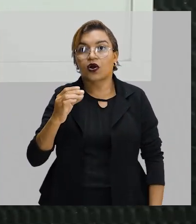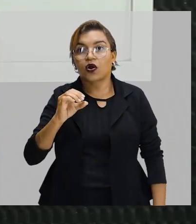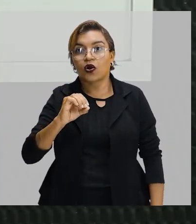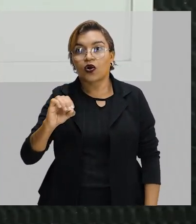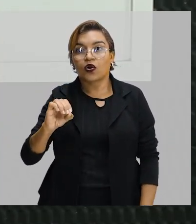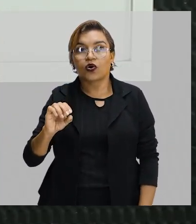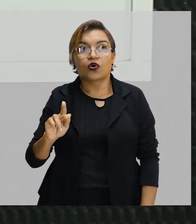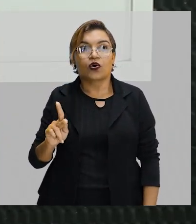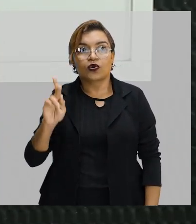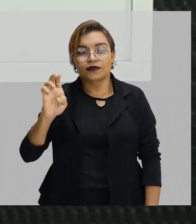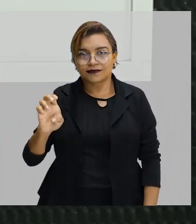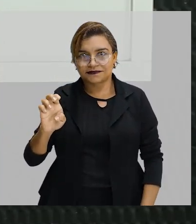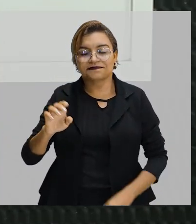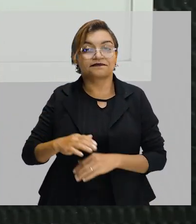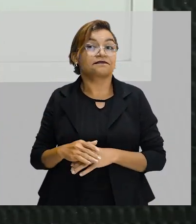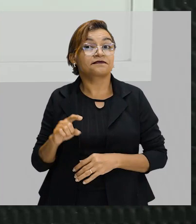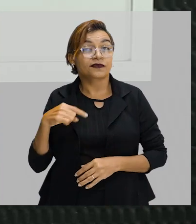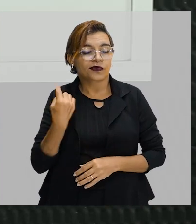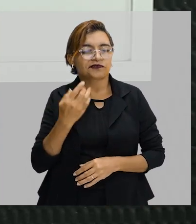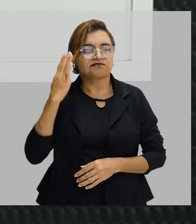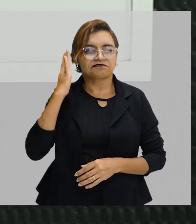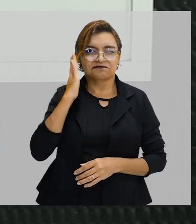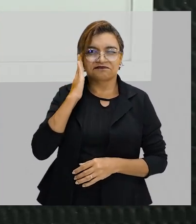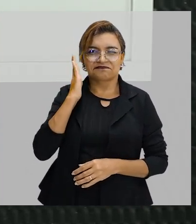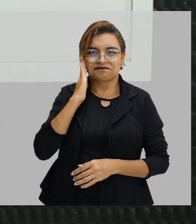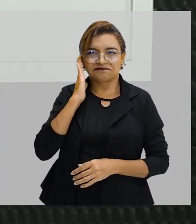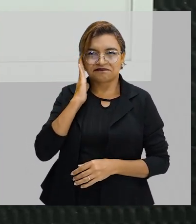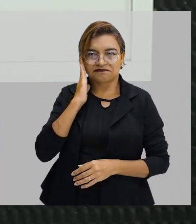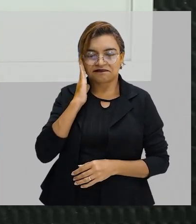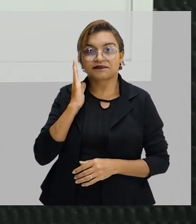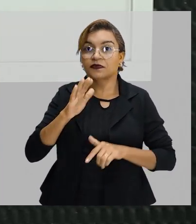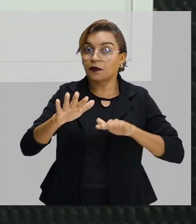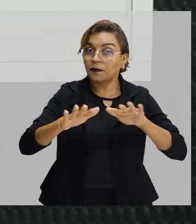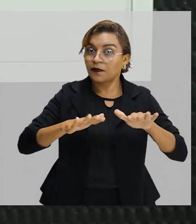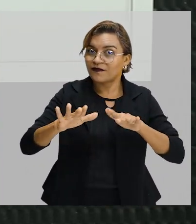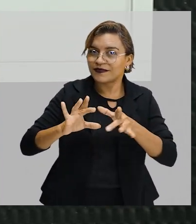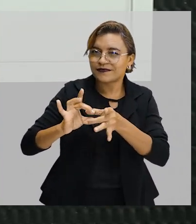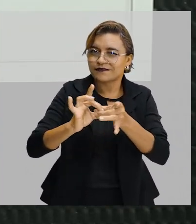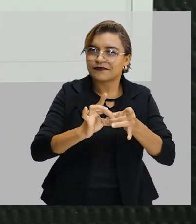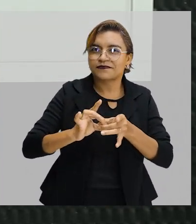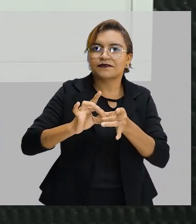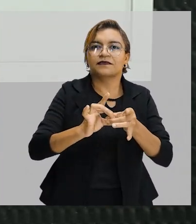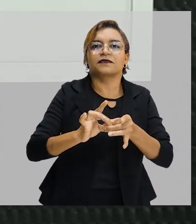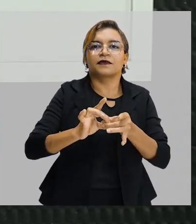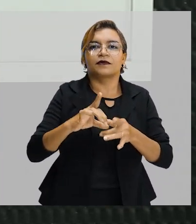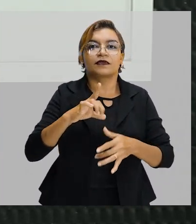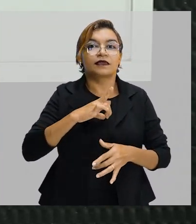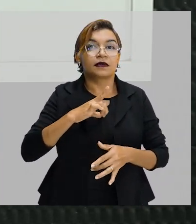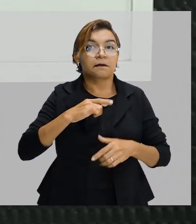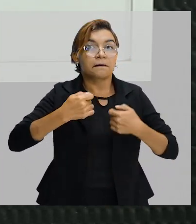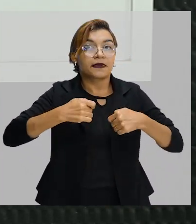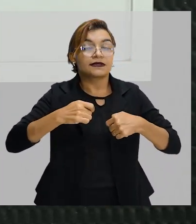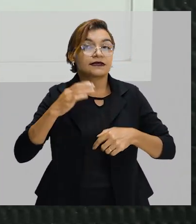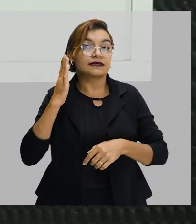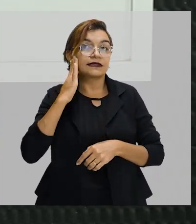Bom, então para que a gente entenda esse movimento harmônico, a gente vai ter que